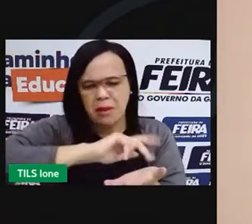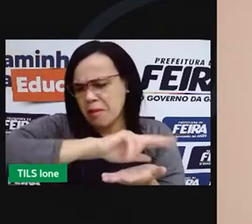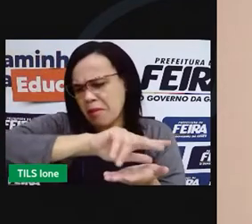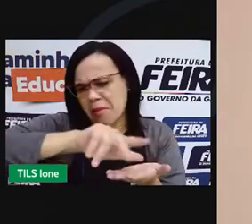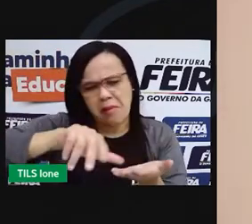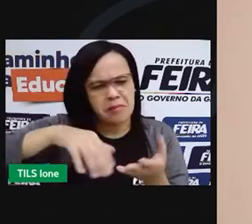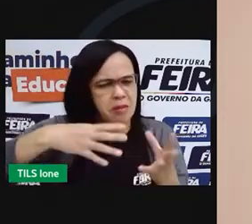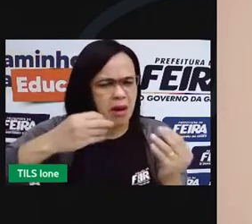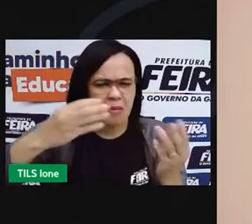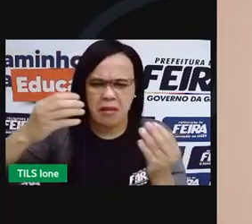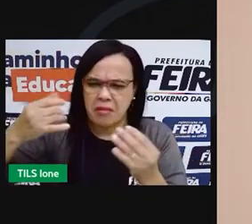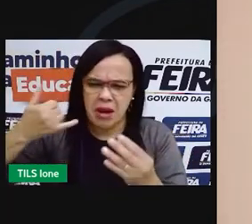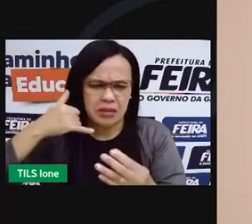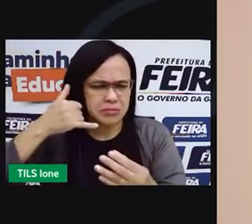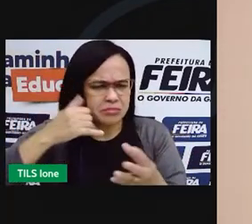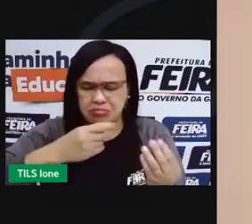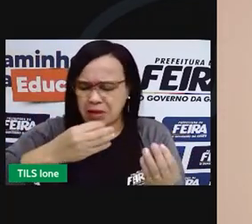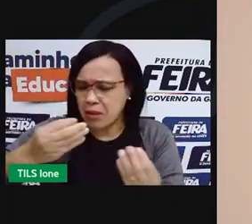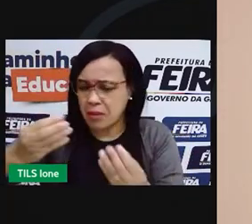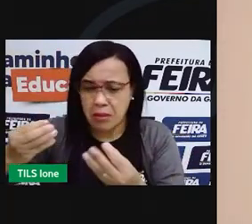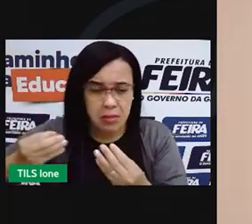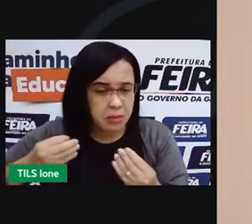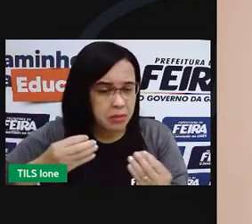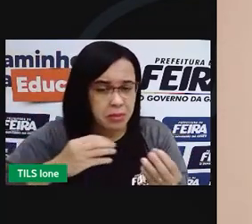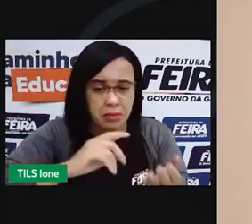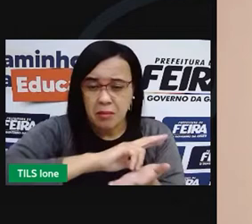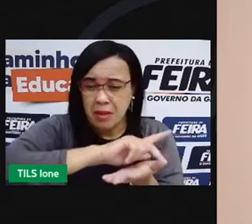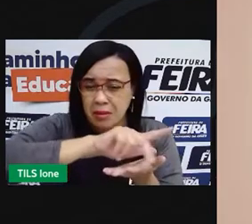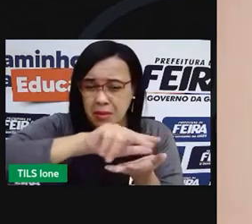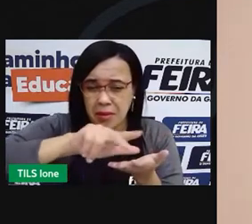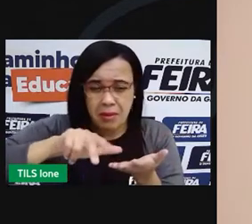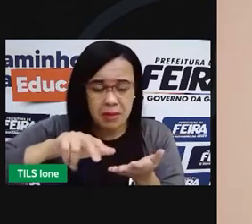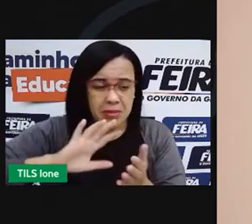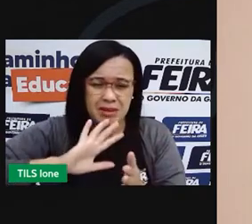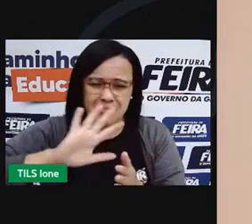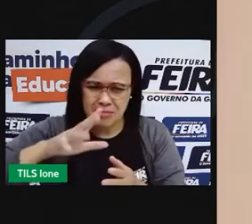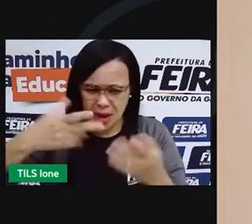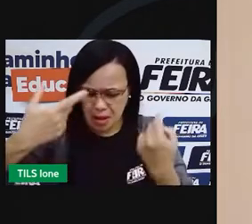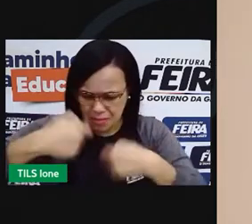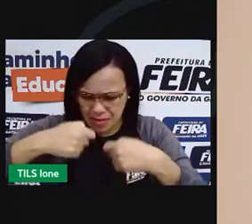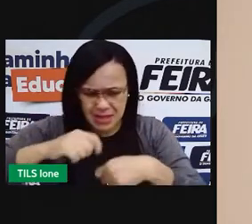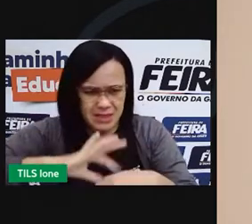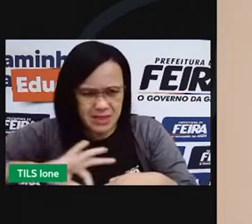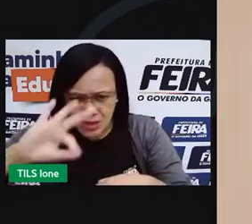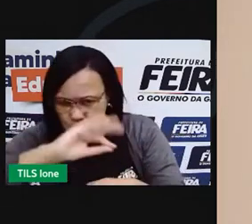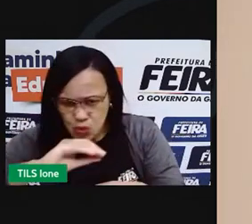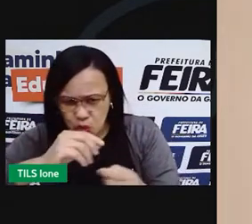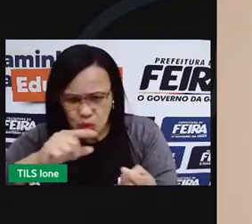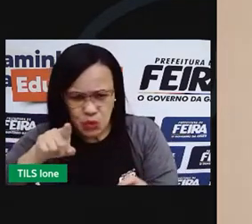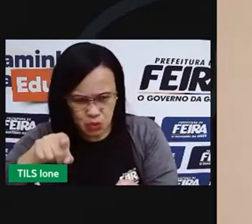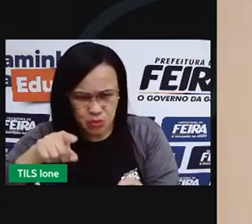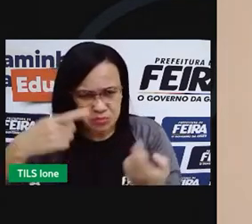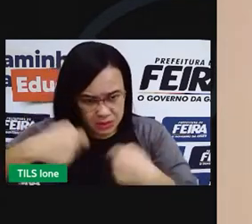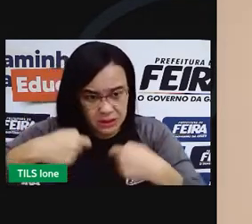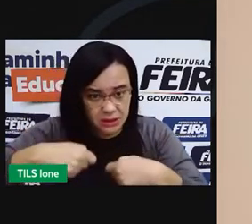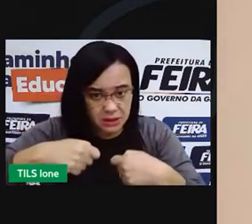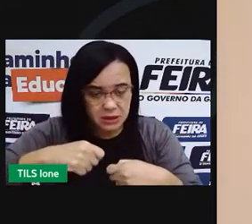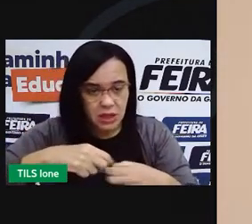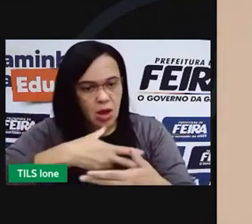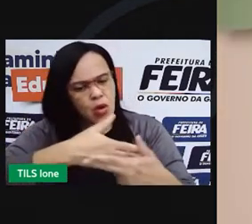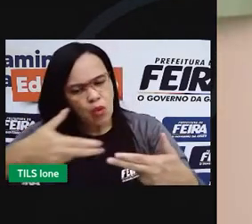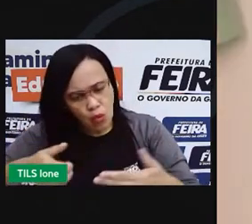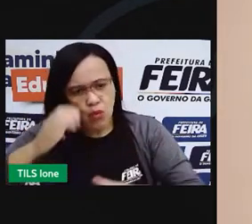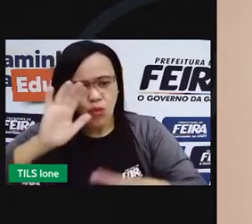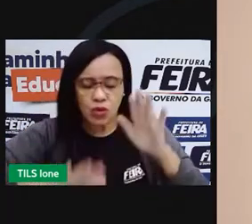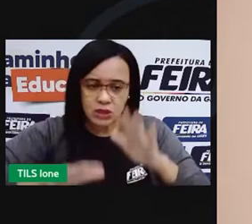eletrodomésticos, celulares cada vez mais incríveis. Mas, espera aí, será que precisamos mesmo disso tudo? De algumas coisas, sim. Mas da